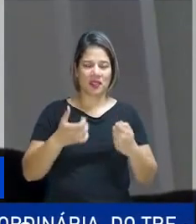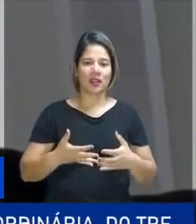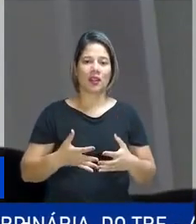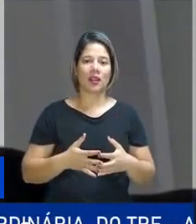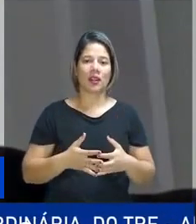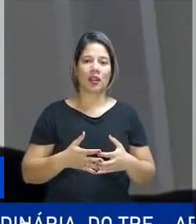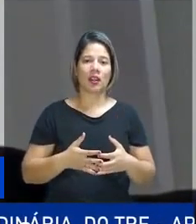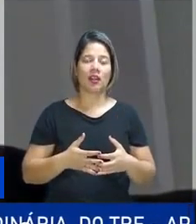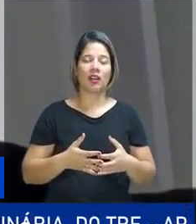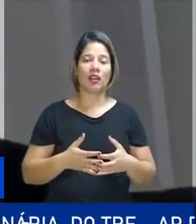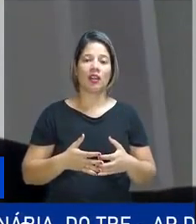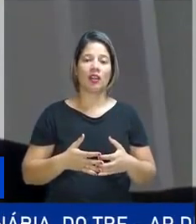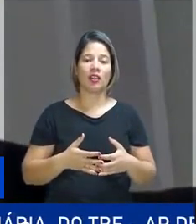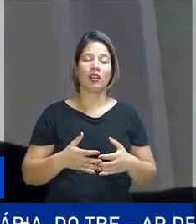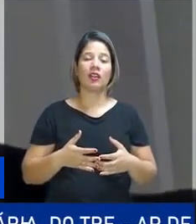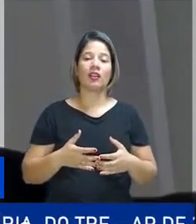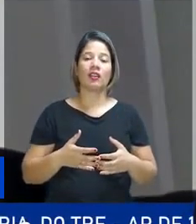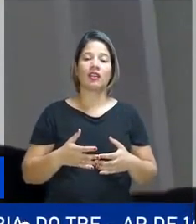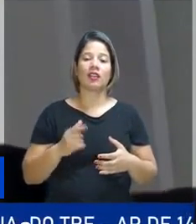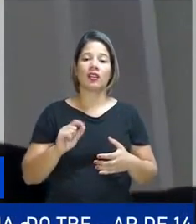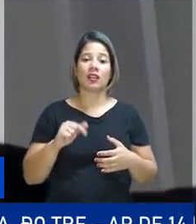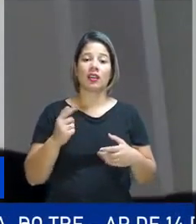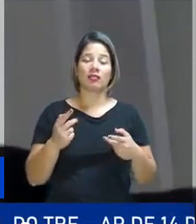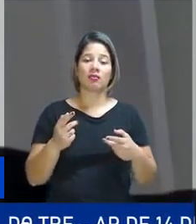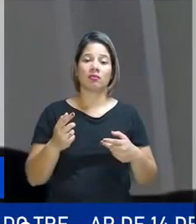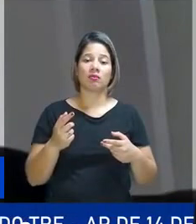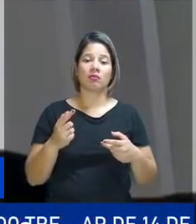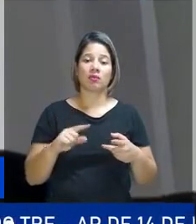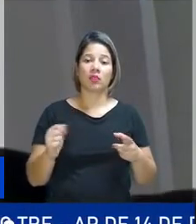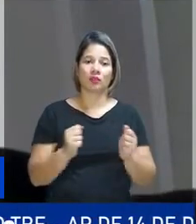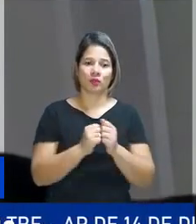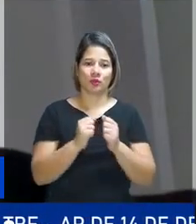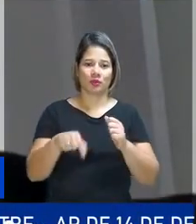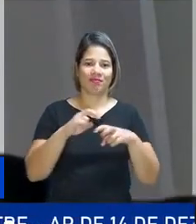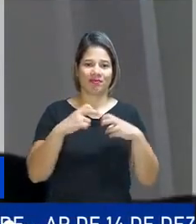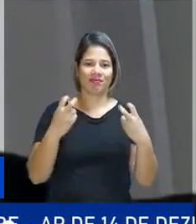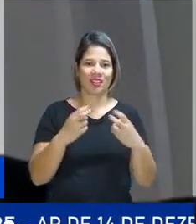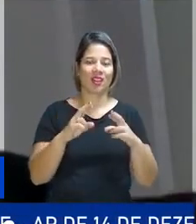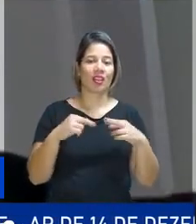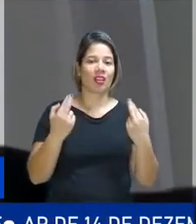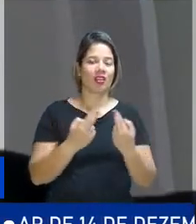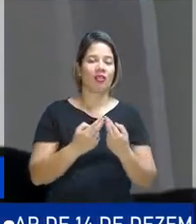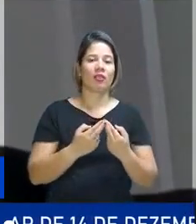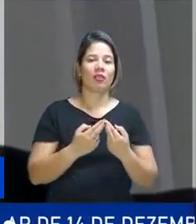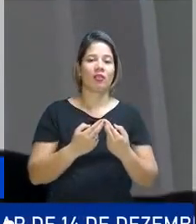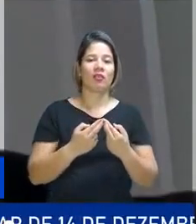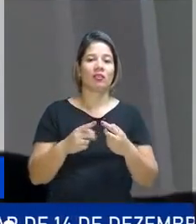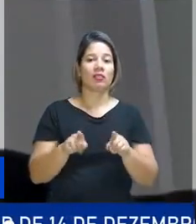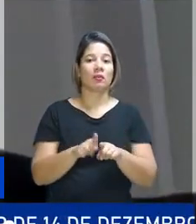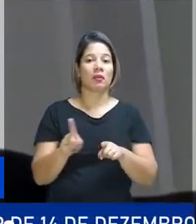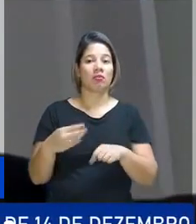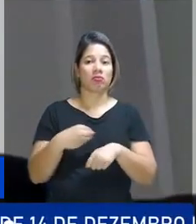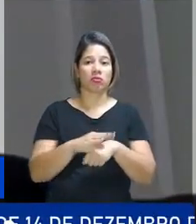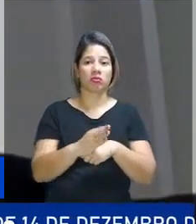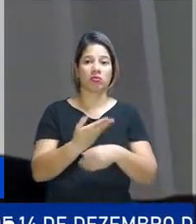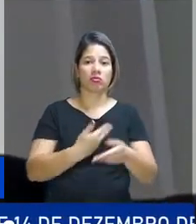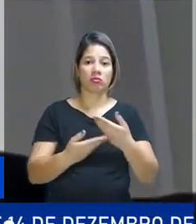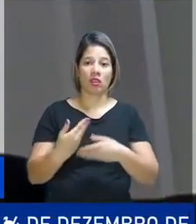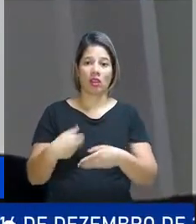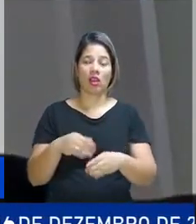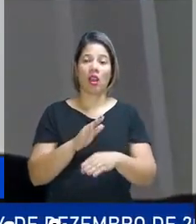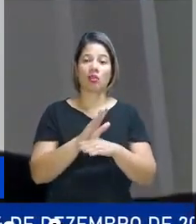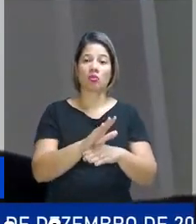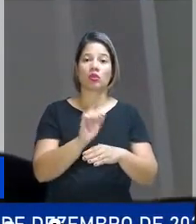de aniversário e está participando desta sessão, contribuindo para a distribuição da